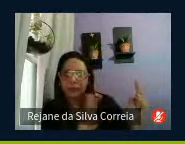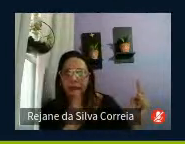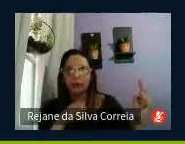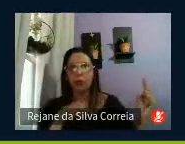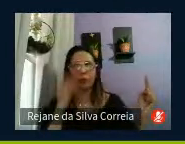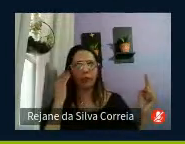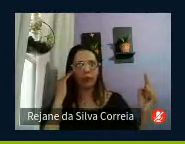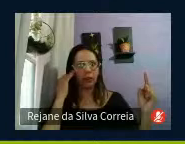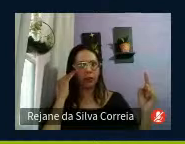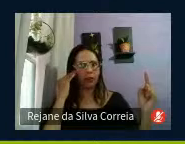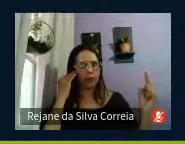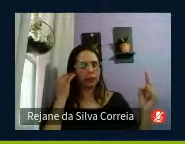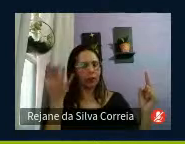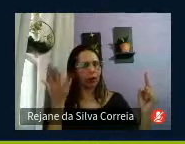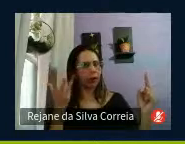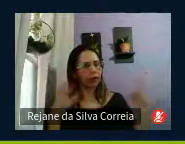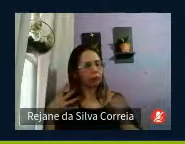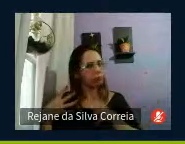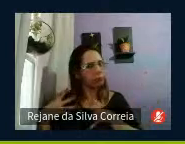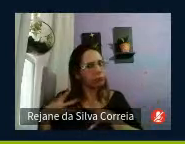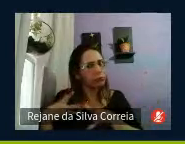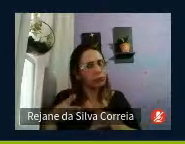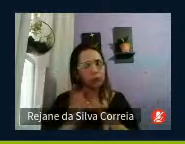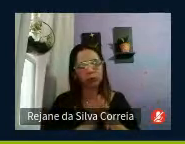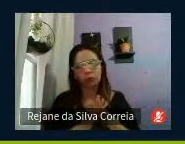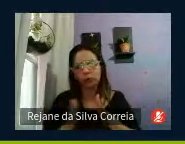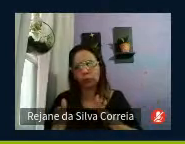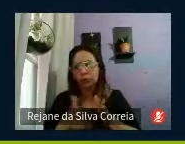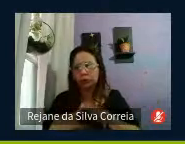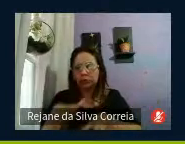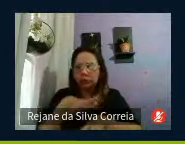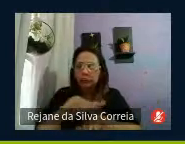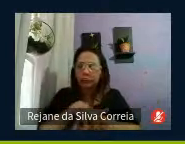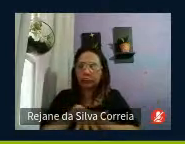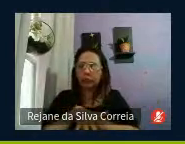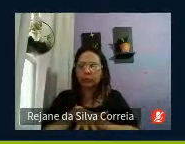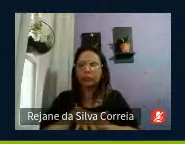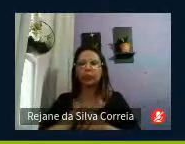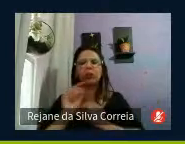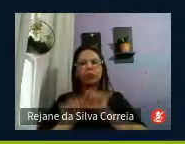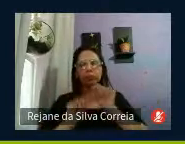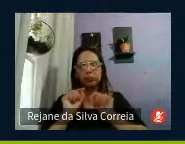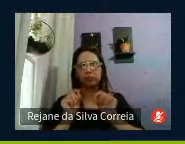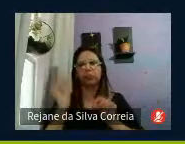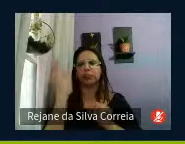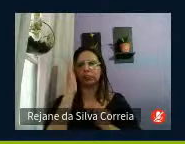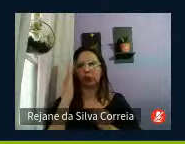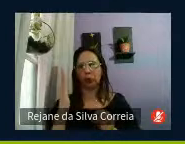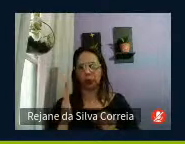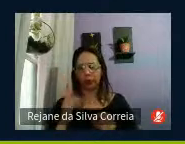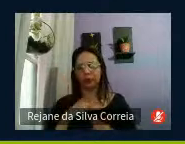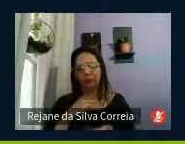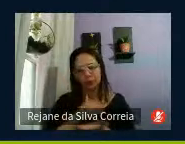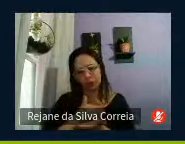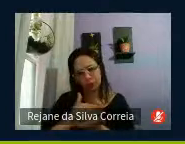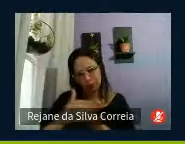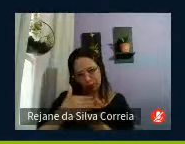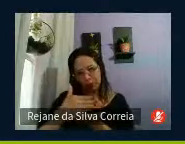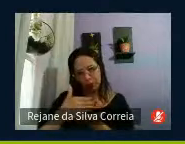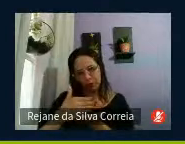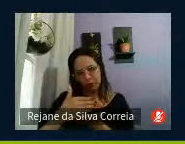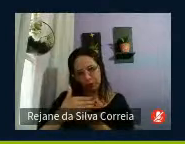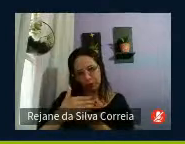acolhesse o processo de inclusão. O Brasil estava criando praticamente,